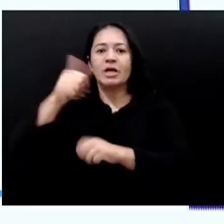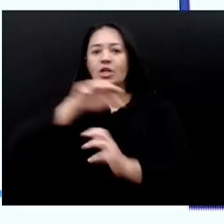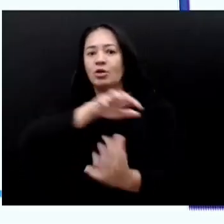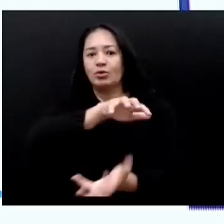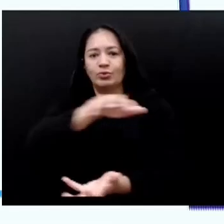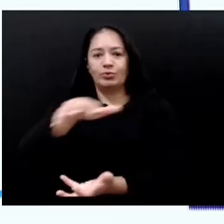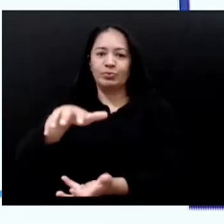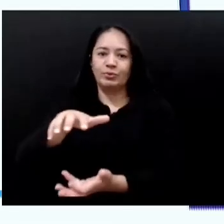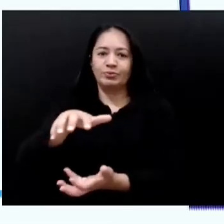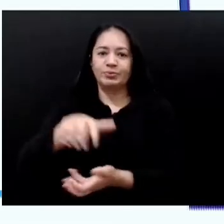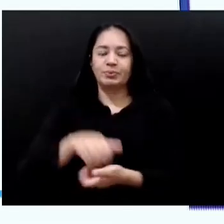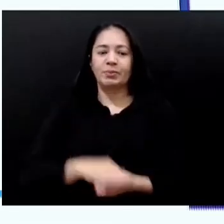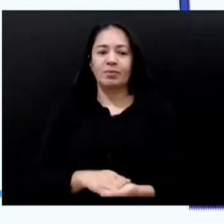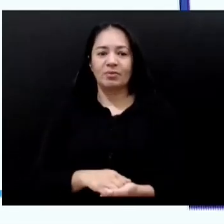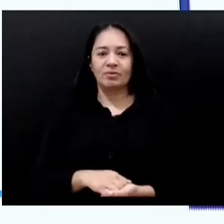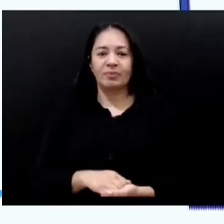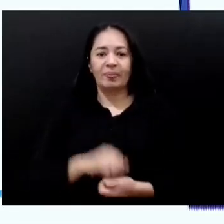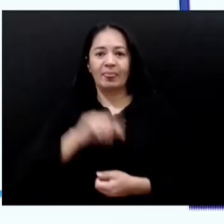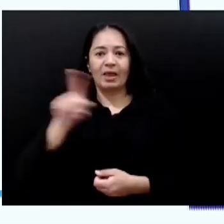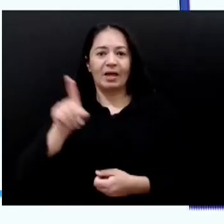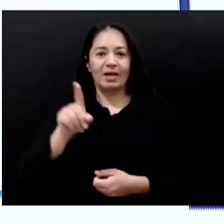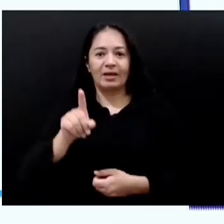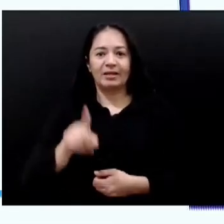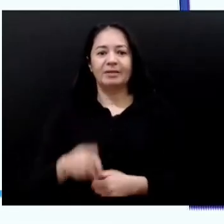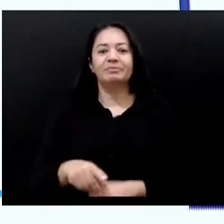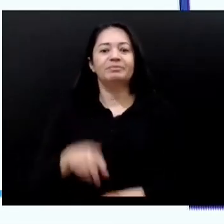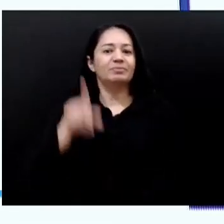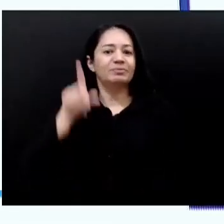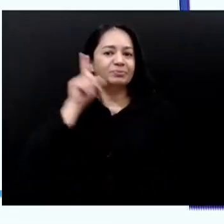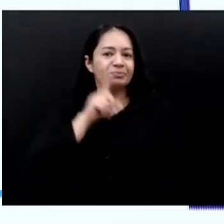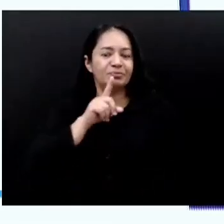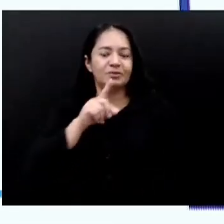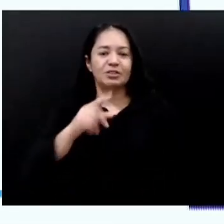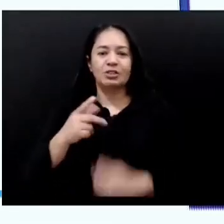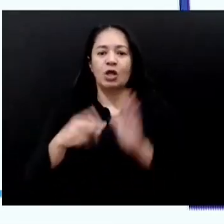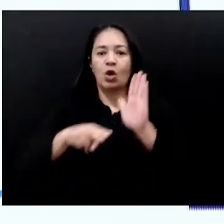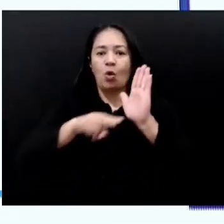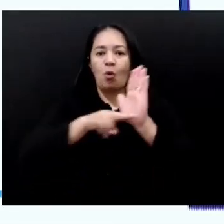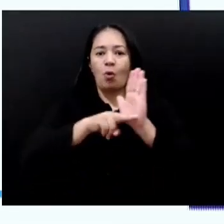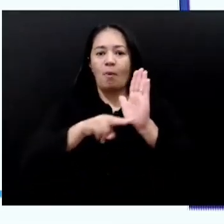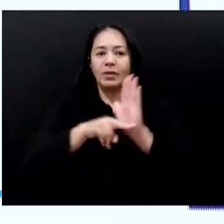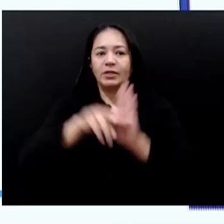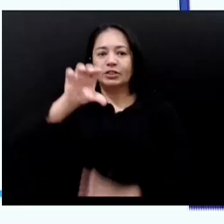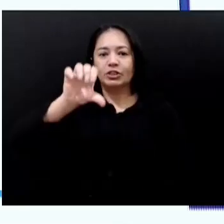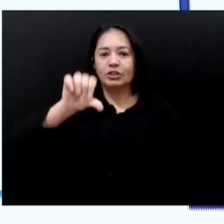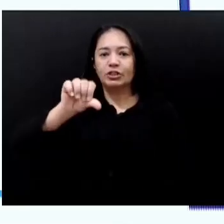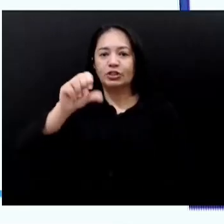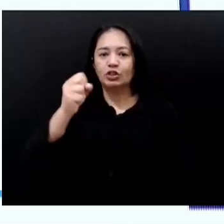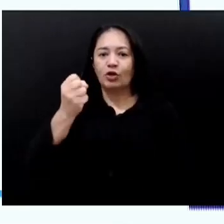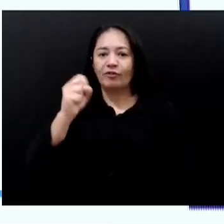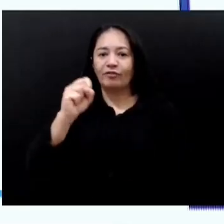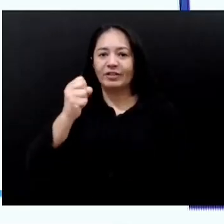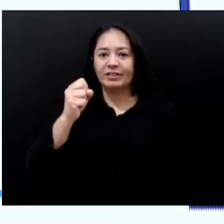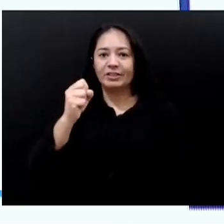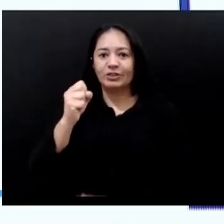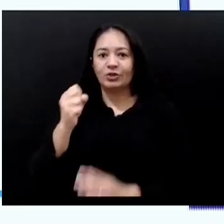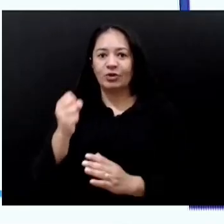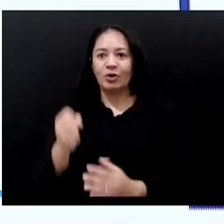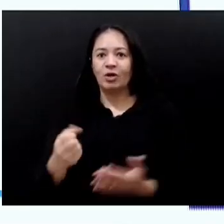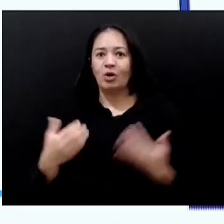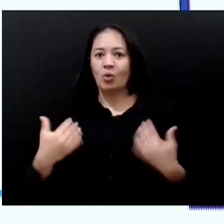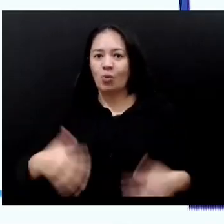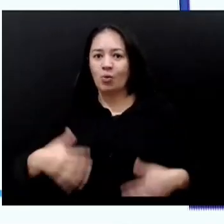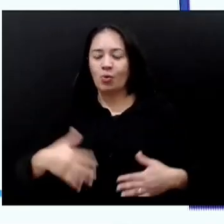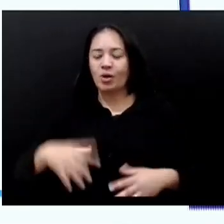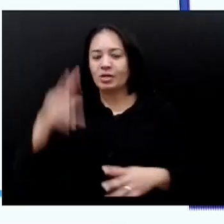em Londres, com uma nota impressionante de 98 de 100. Diante de uma trajetória inspiradora